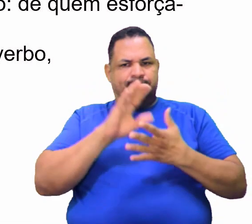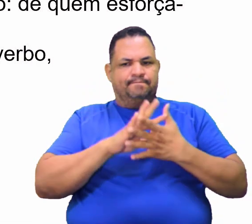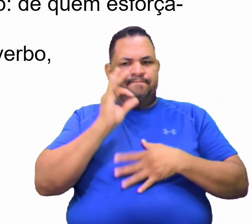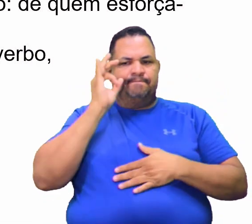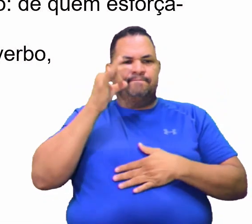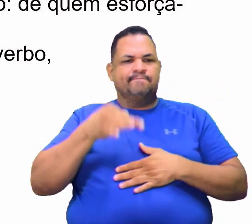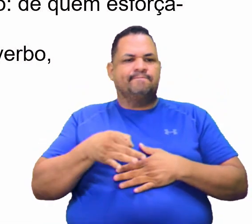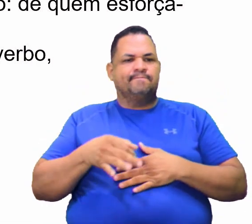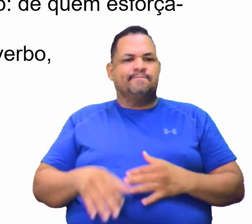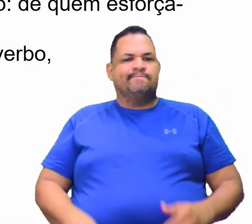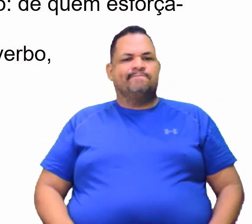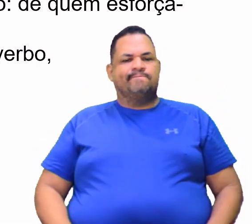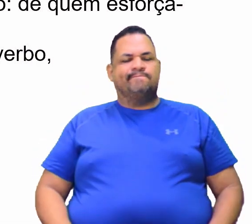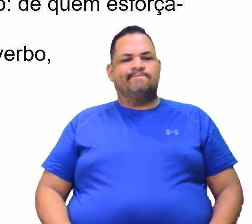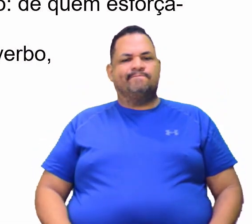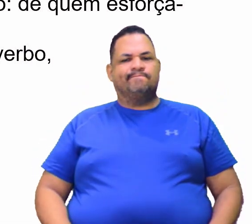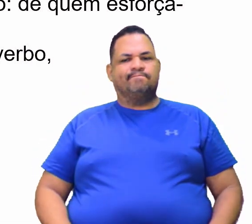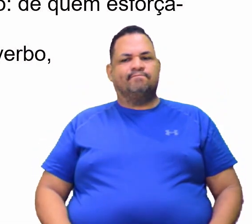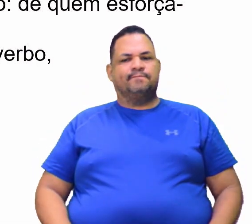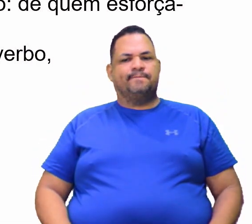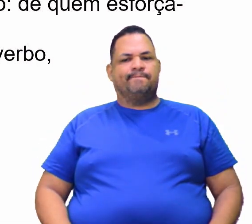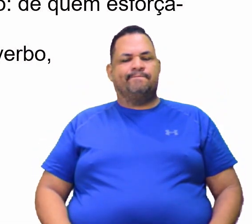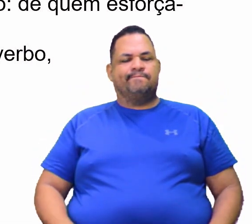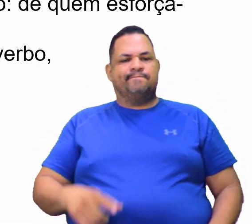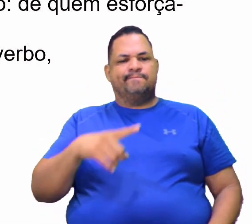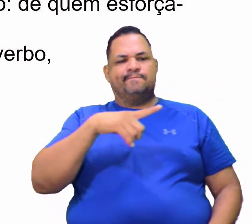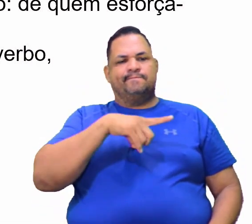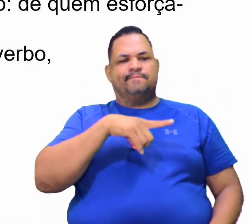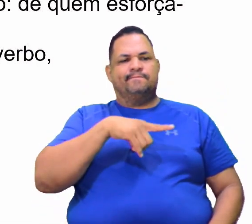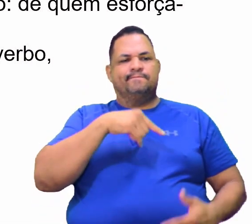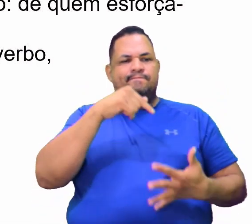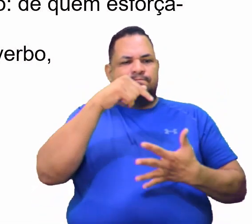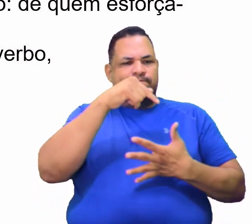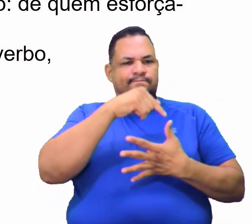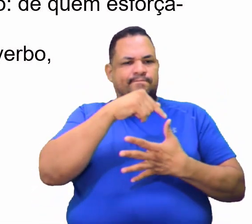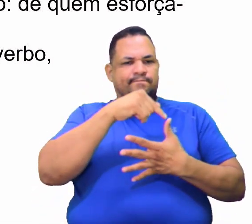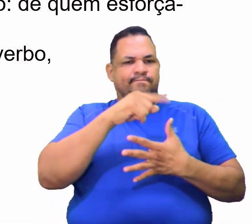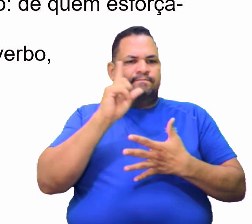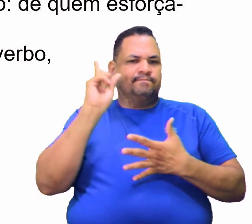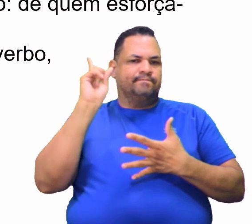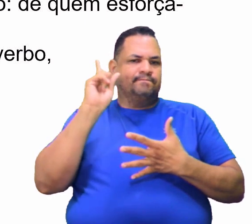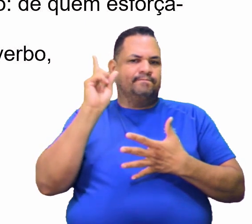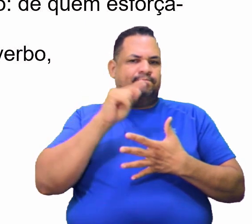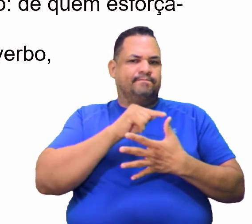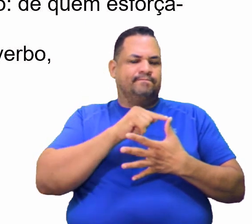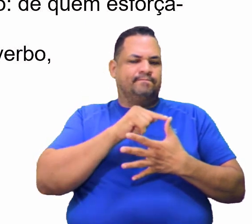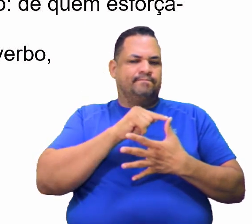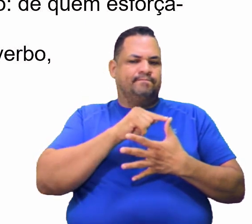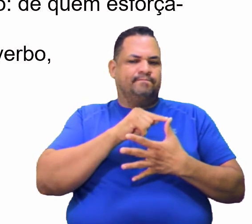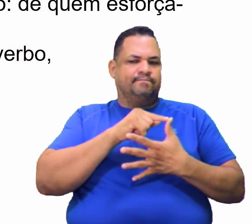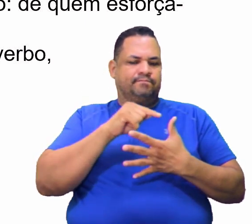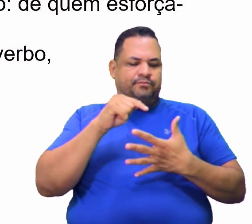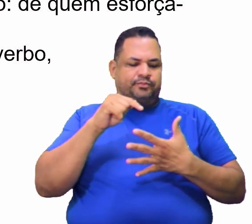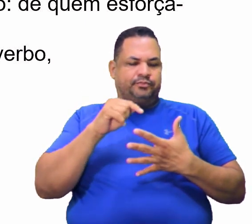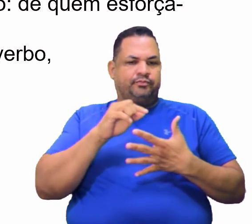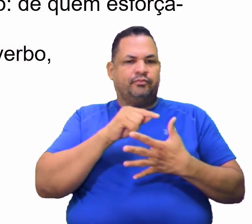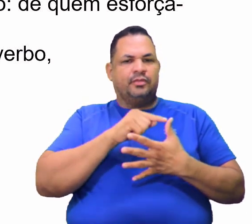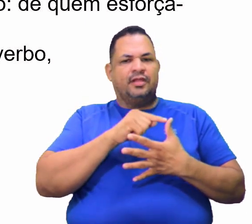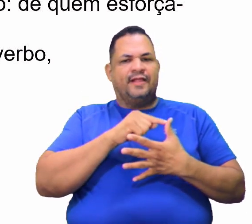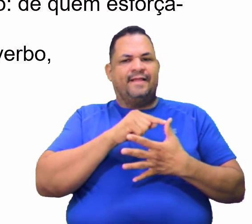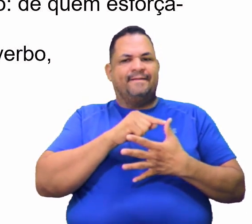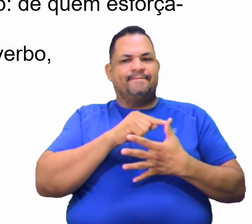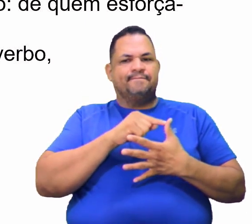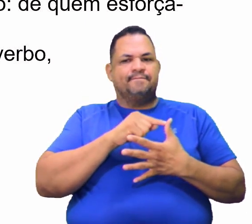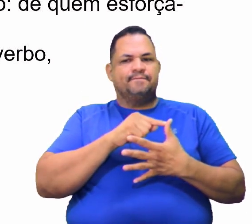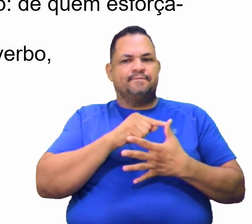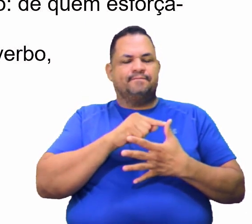alternativa correta. Amadinhos, nós temos aqui na letra A, no item 1, estaria também correta a construção,